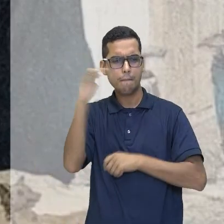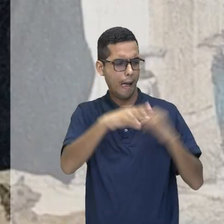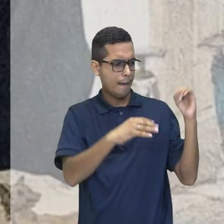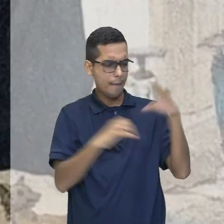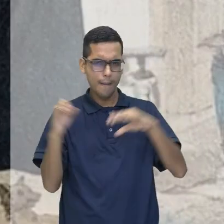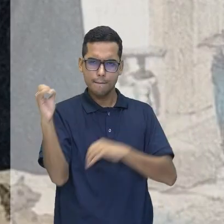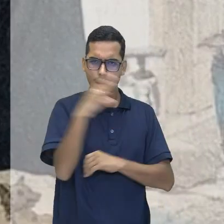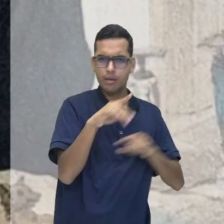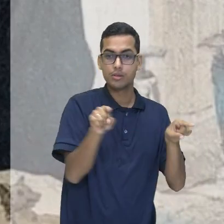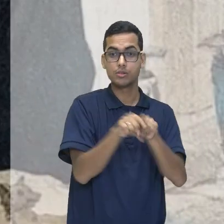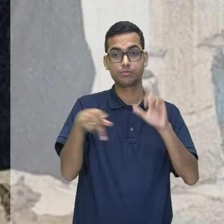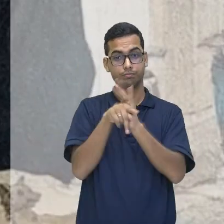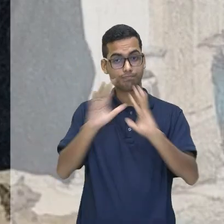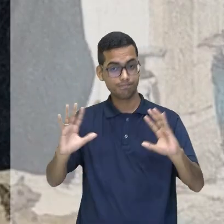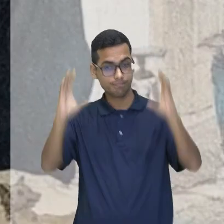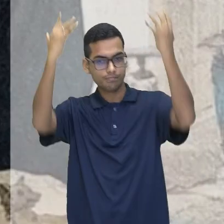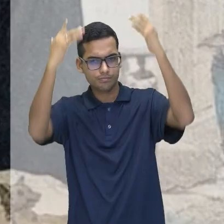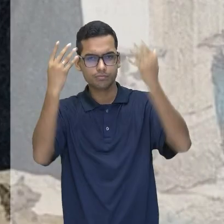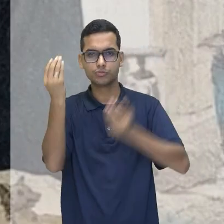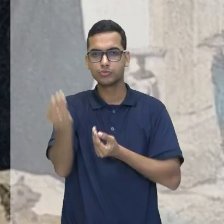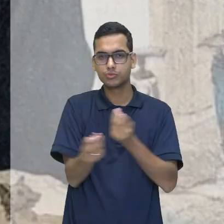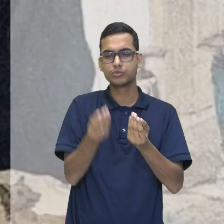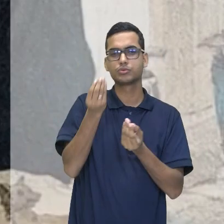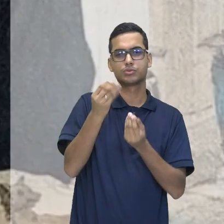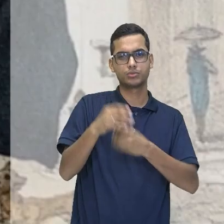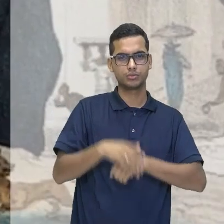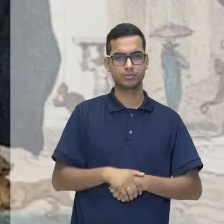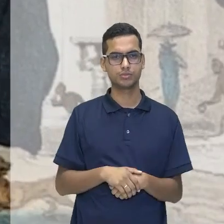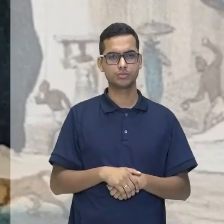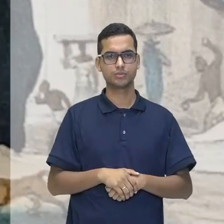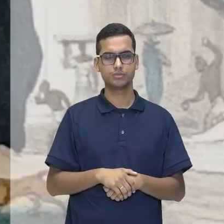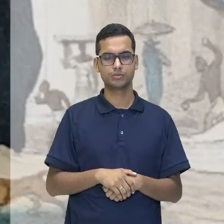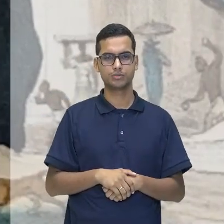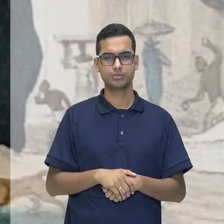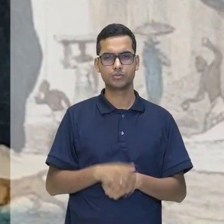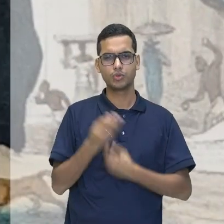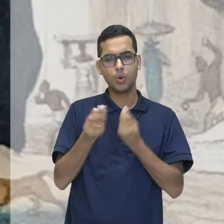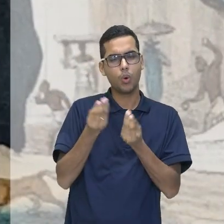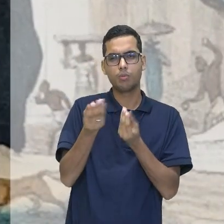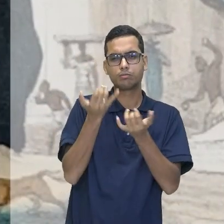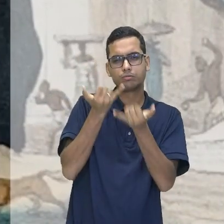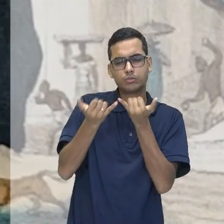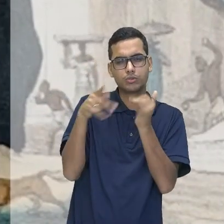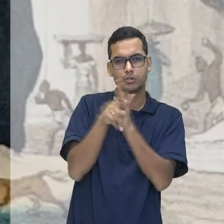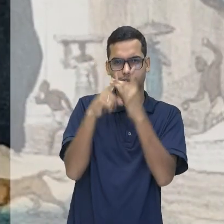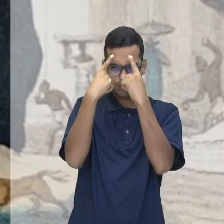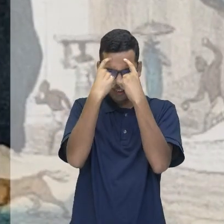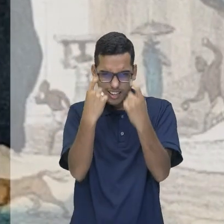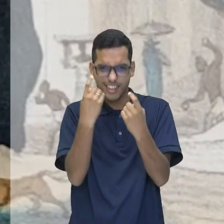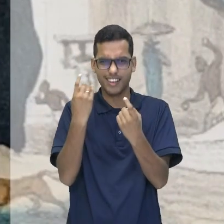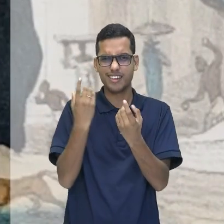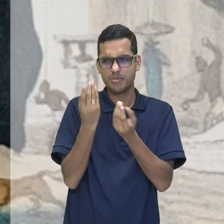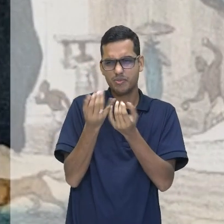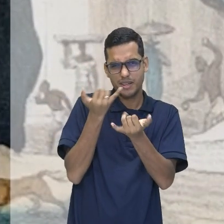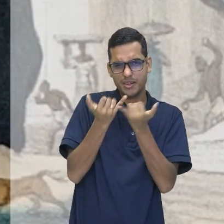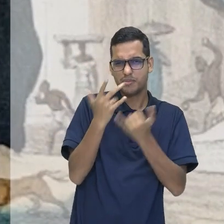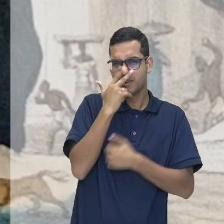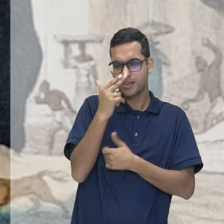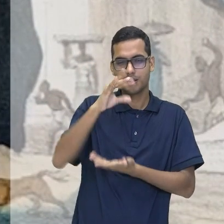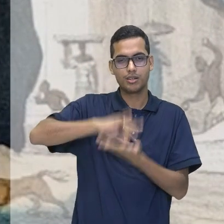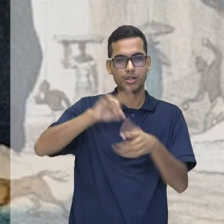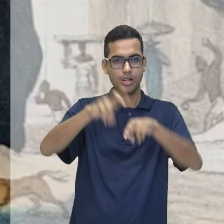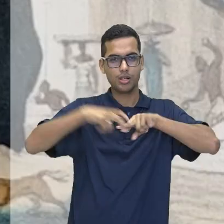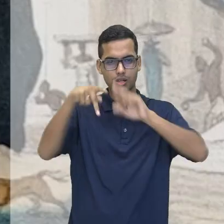tipo de festa agressiva, pois jogava todo esses materiais nas pessoas que